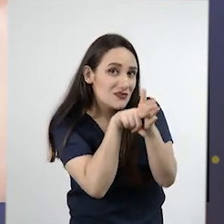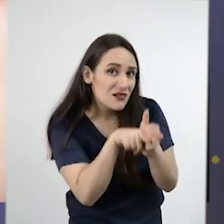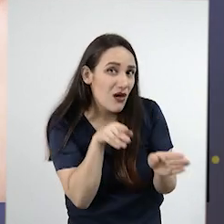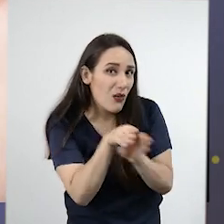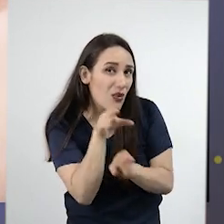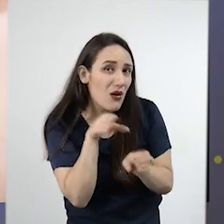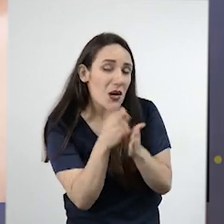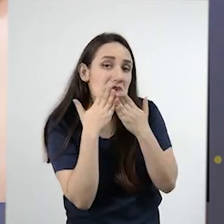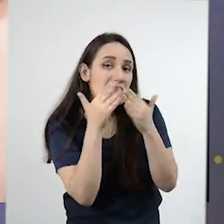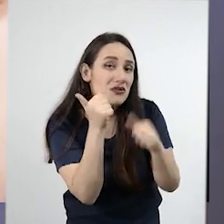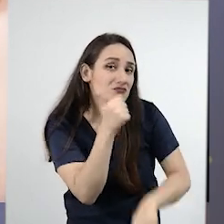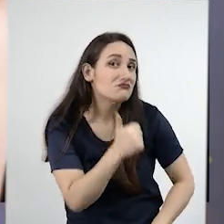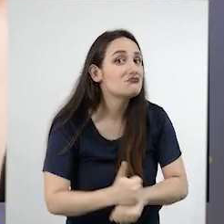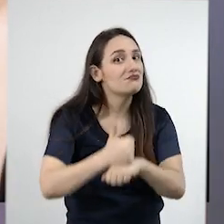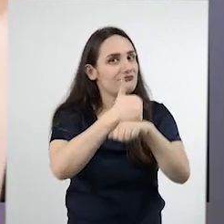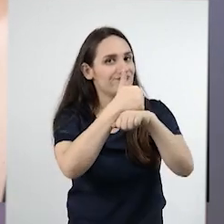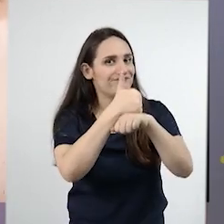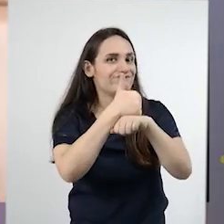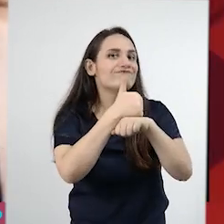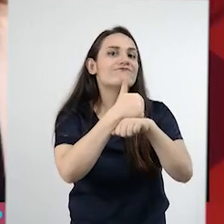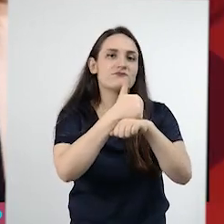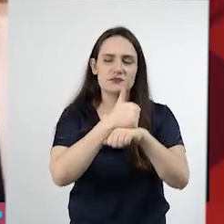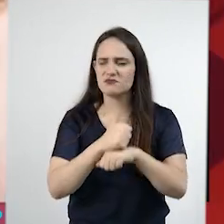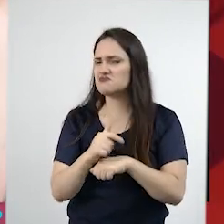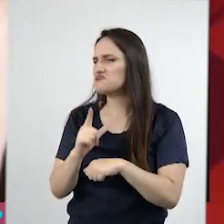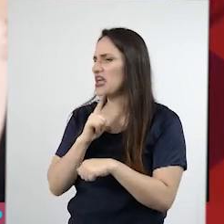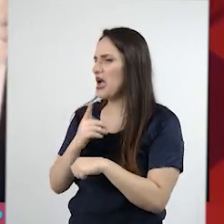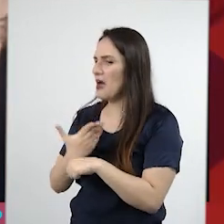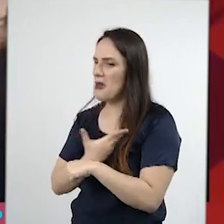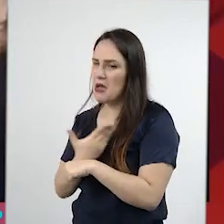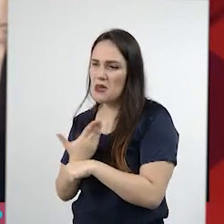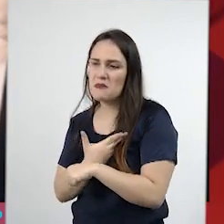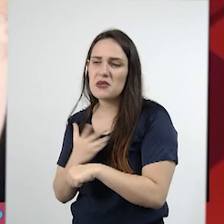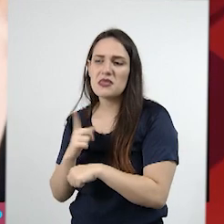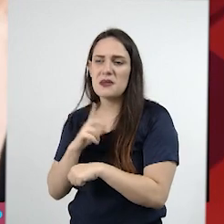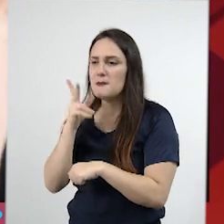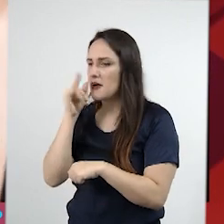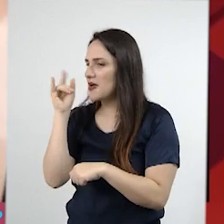qualificado. Então, assim, por mais que meu amigo me escuta, me ouve o